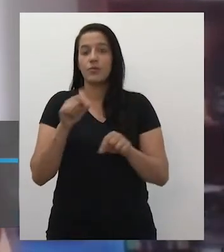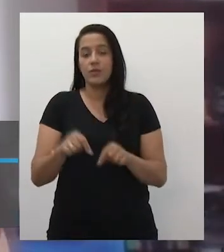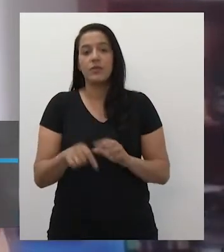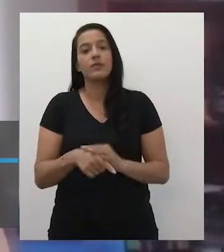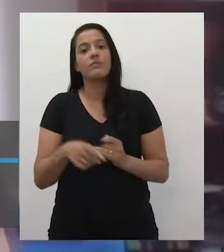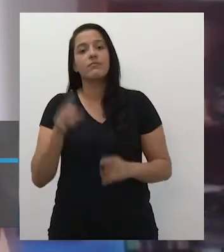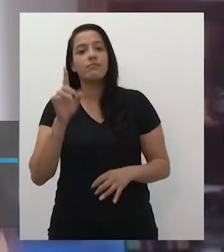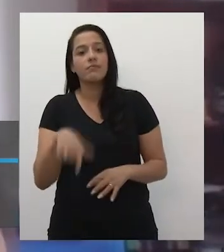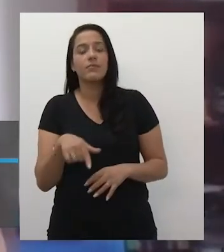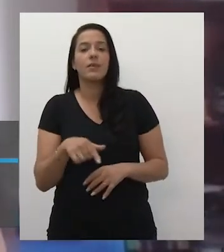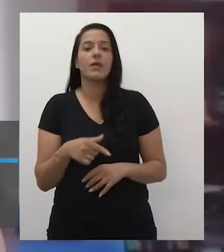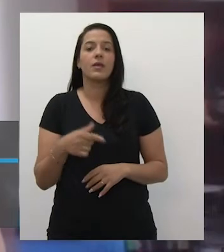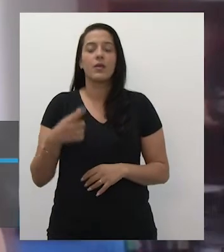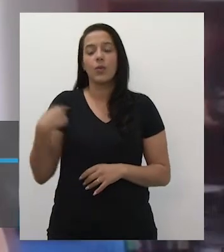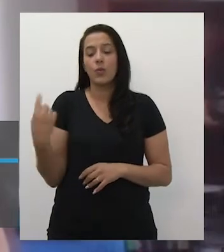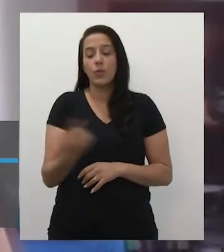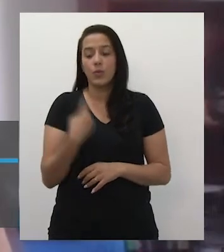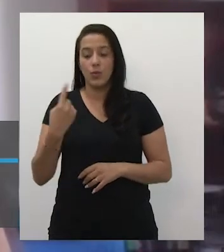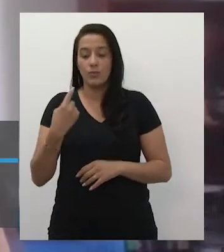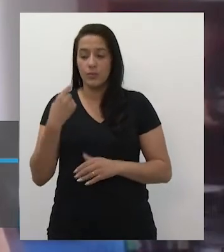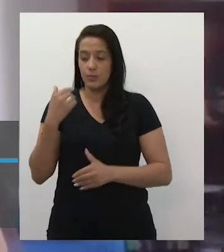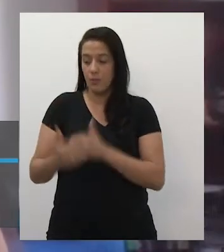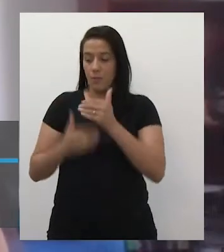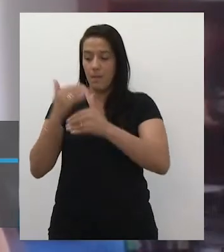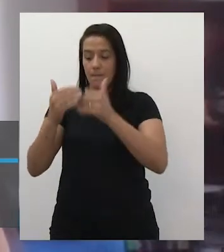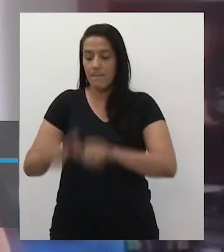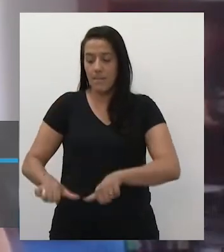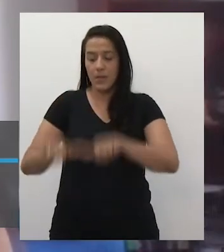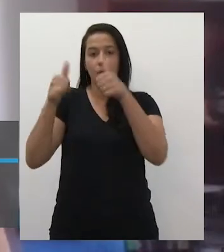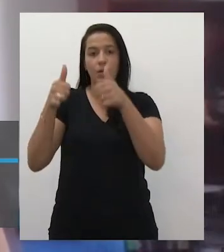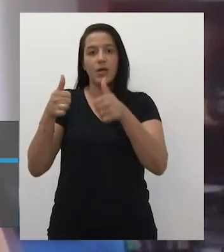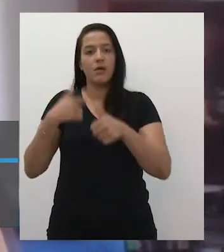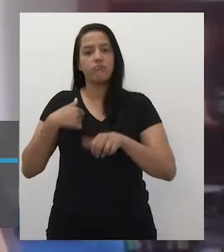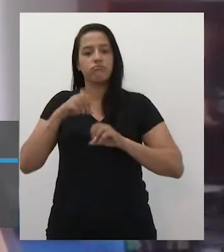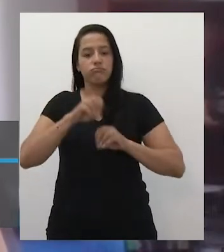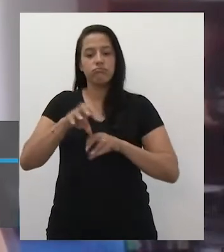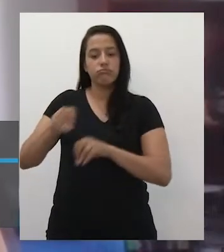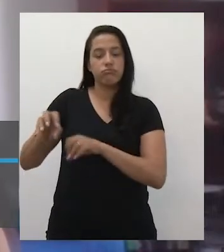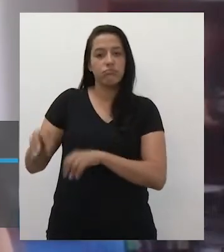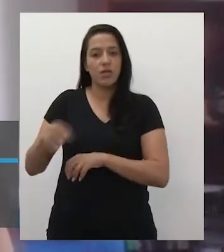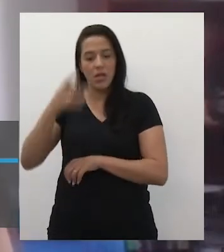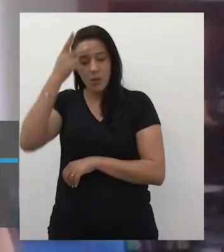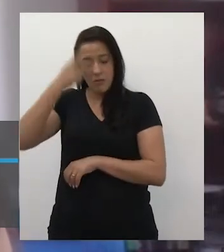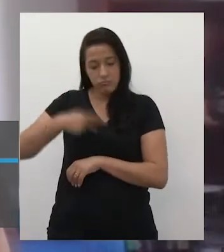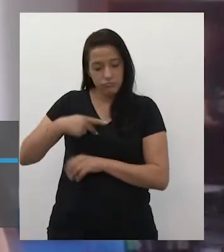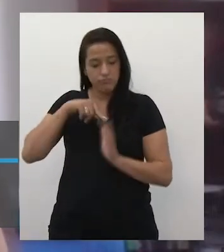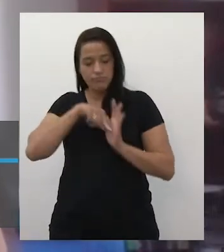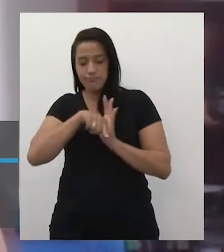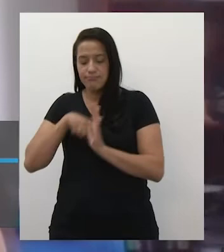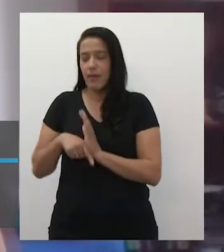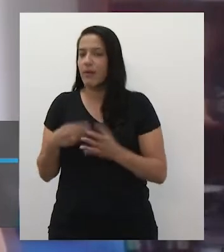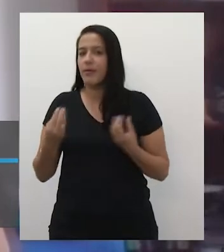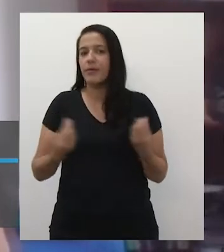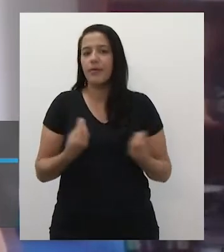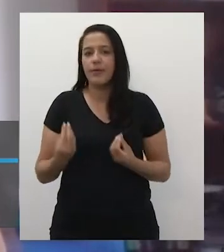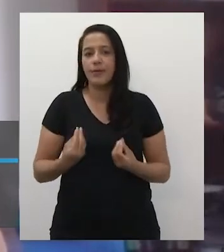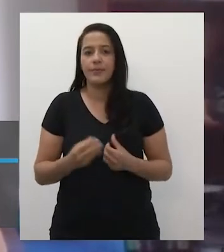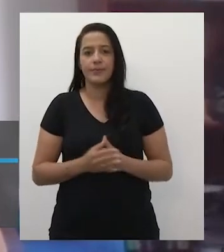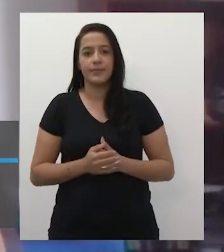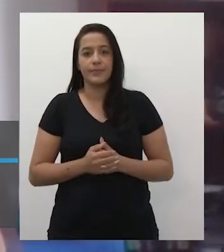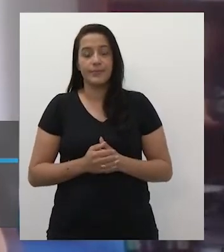mesmo essa troca que você trouxe. eu gostei muito dessa dica que você deu logo